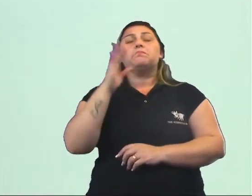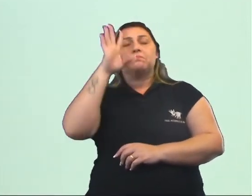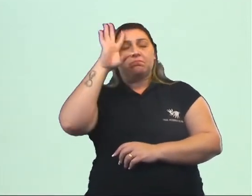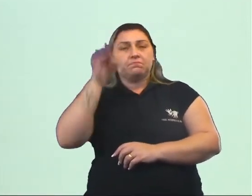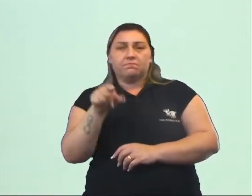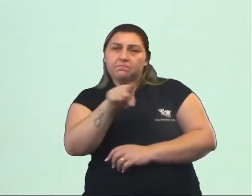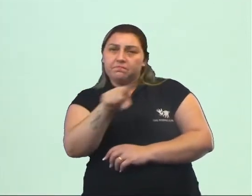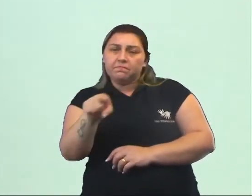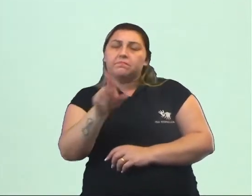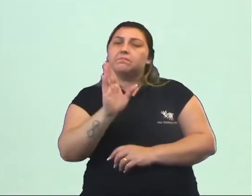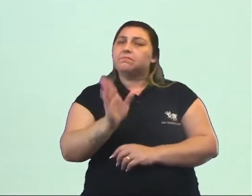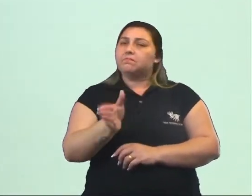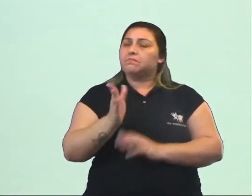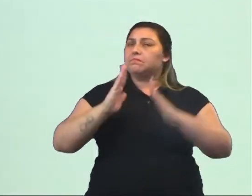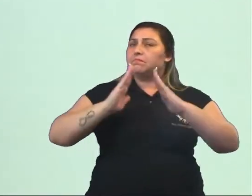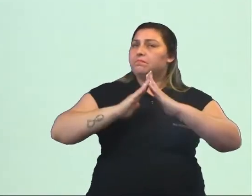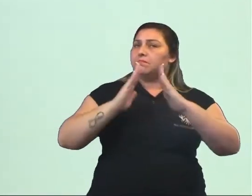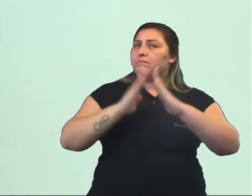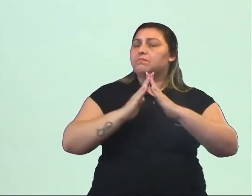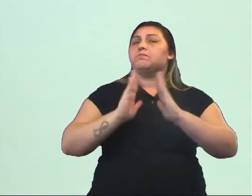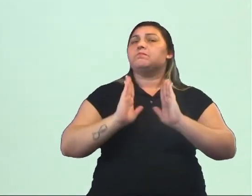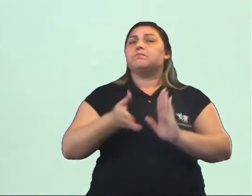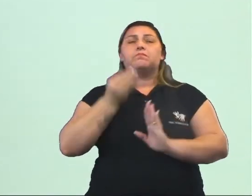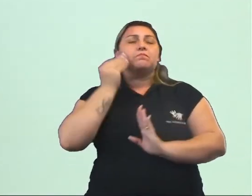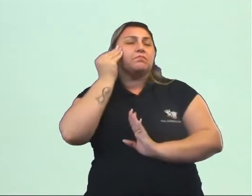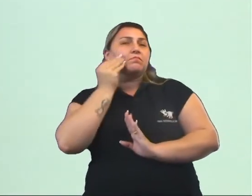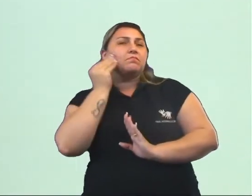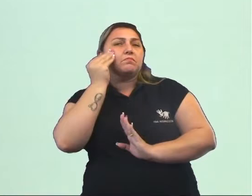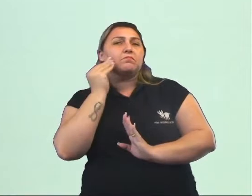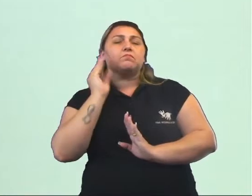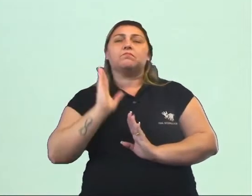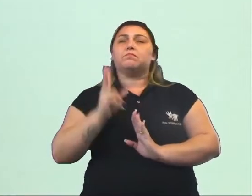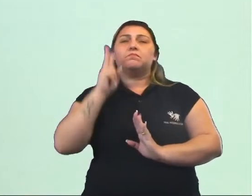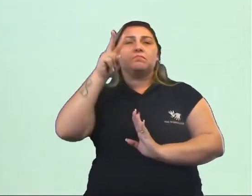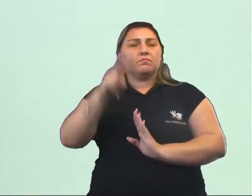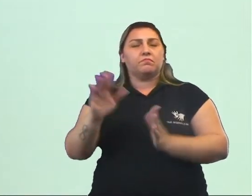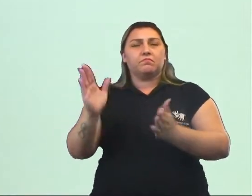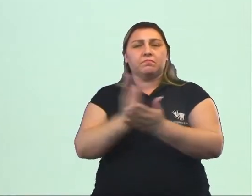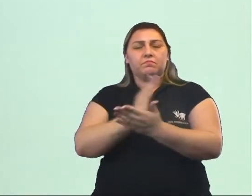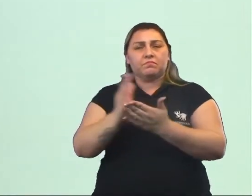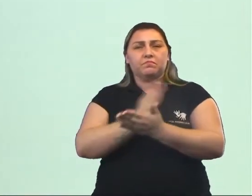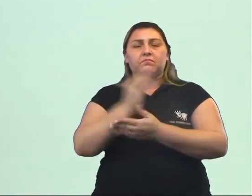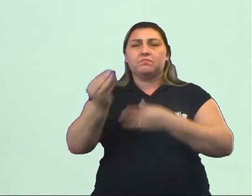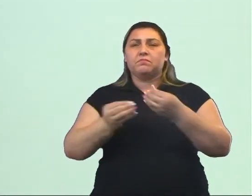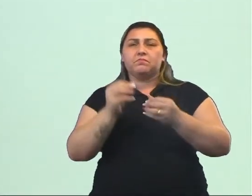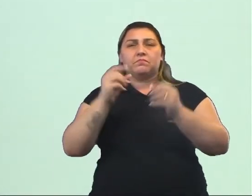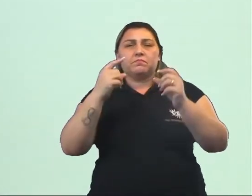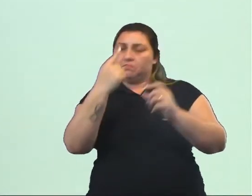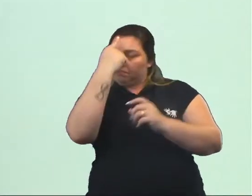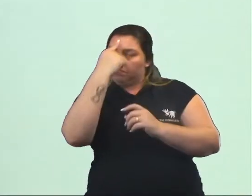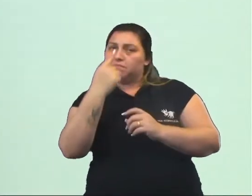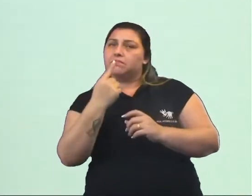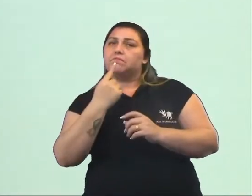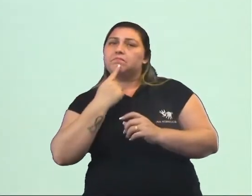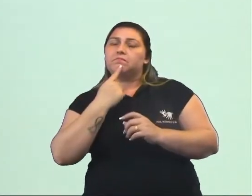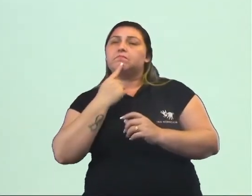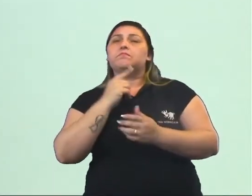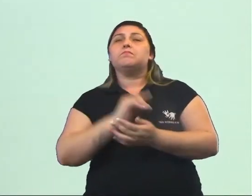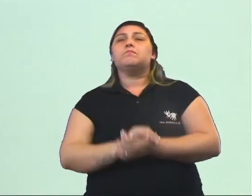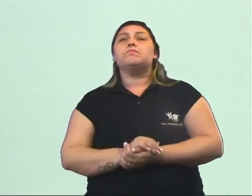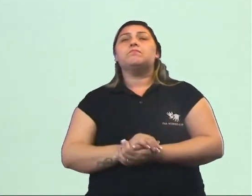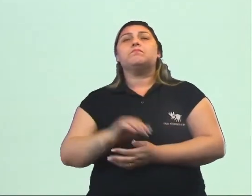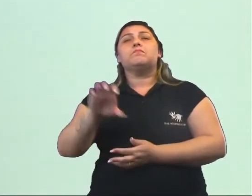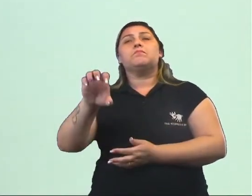quase certeza que você aí de casa ou já experimentou, ou já viu alguma receitinha, viu foto, ou ouviu falar, que